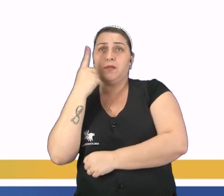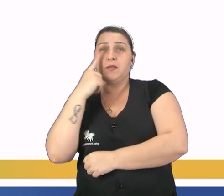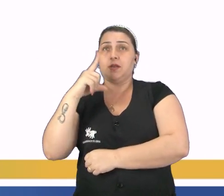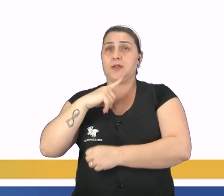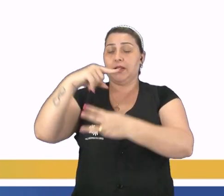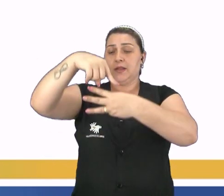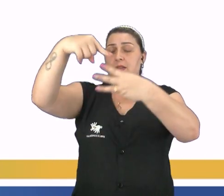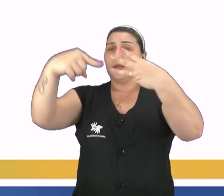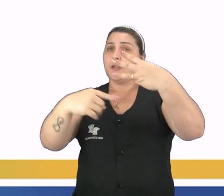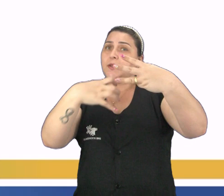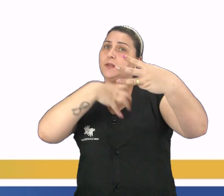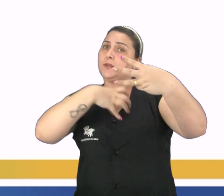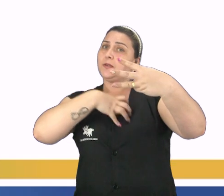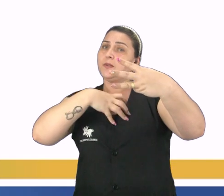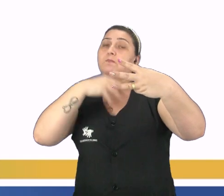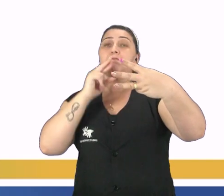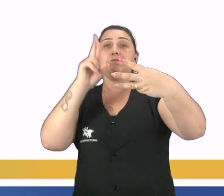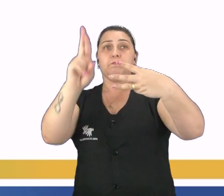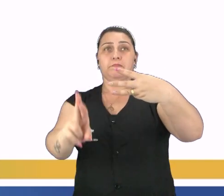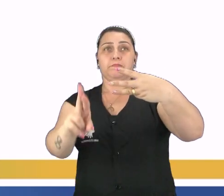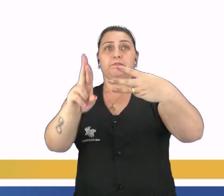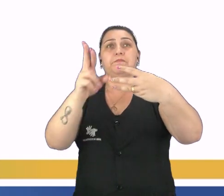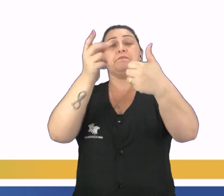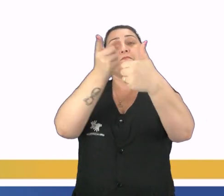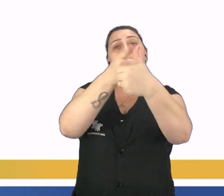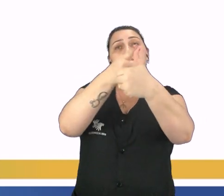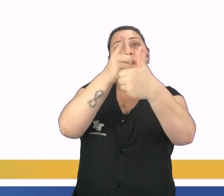nós resolveremos de três maneiras.